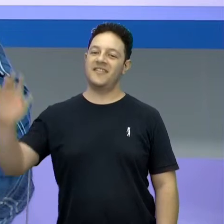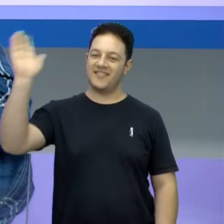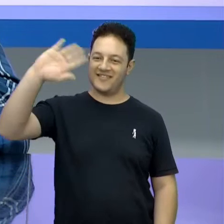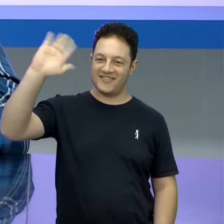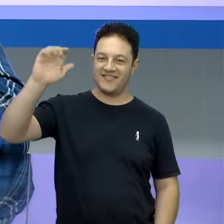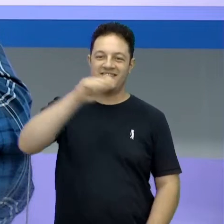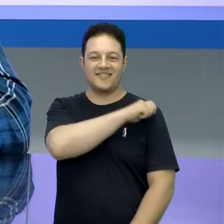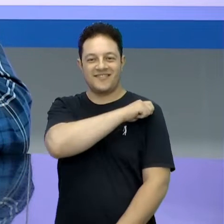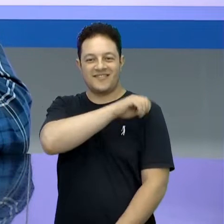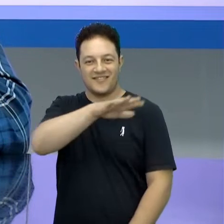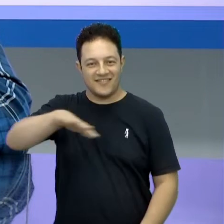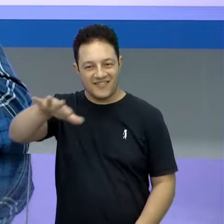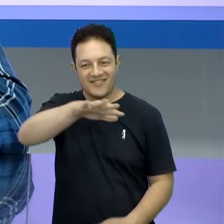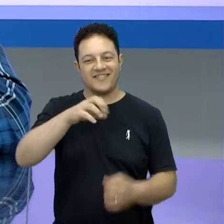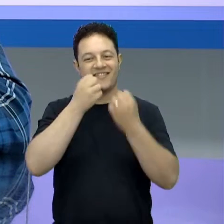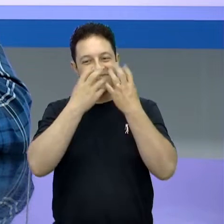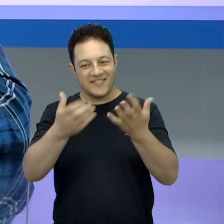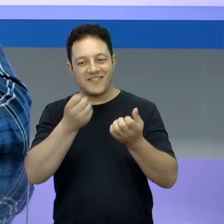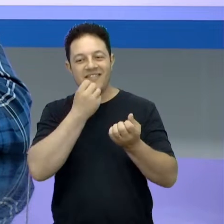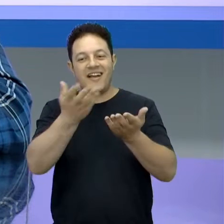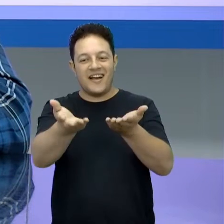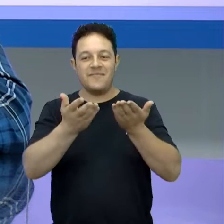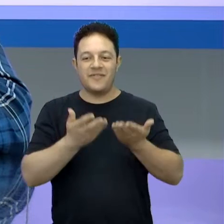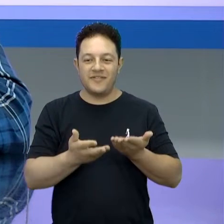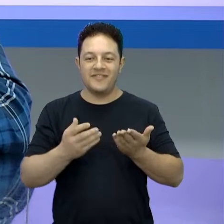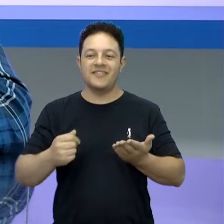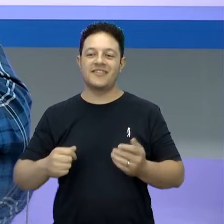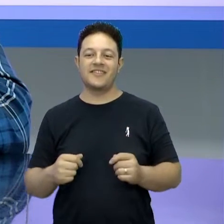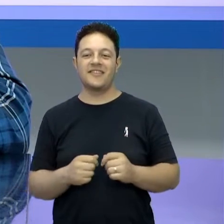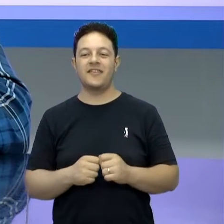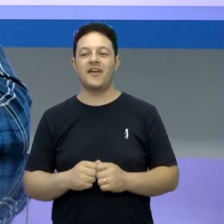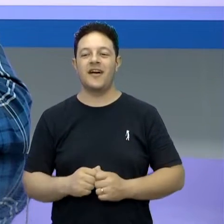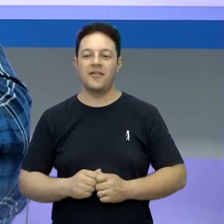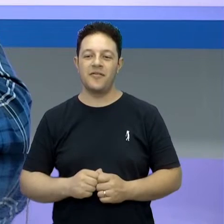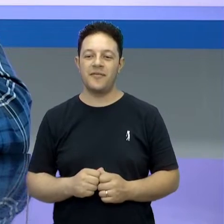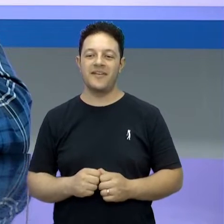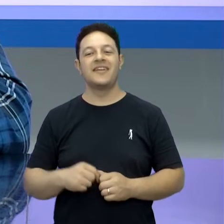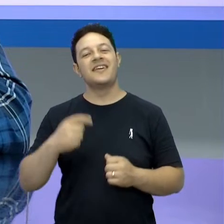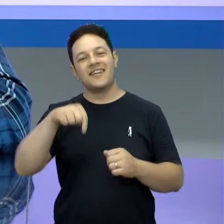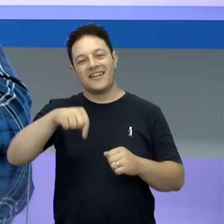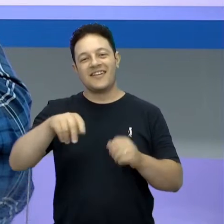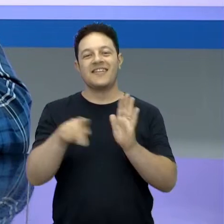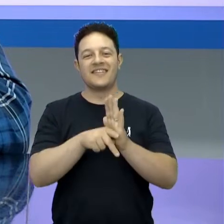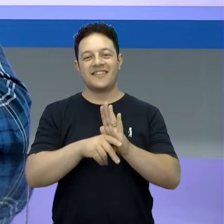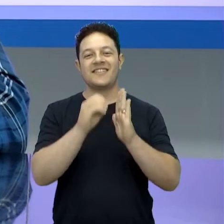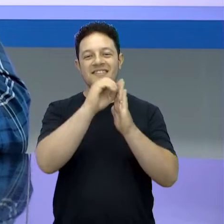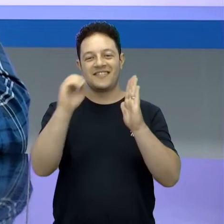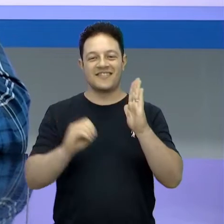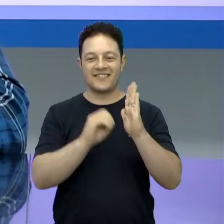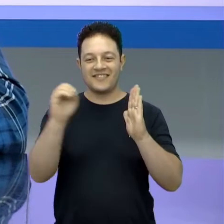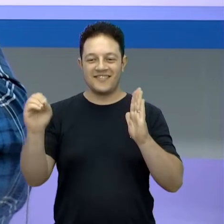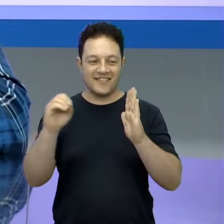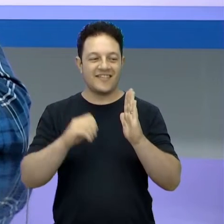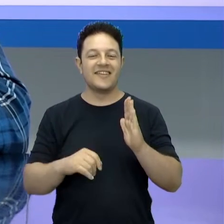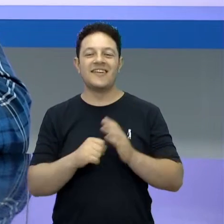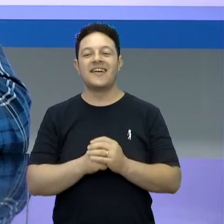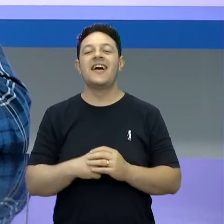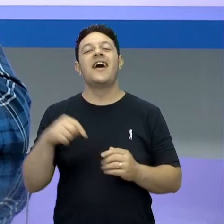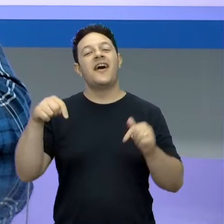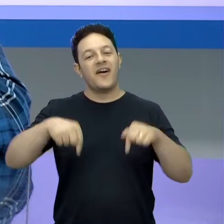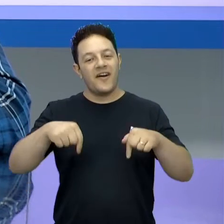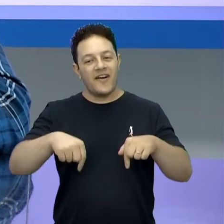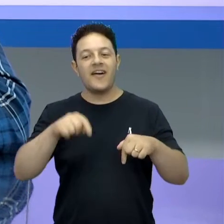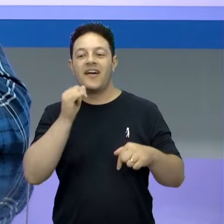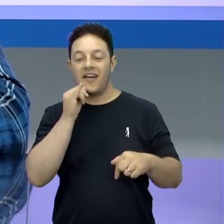Olá, estudantes! Sejam bem-vindos a mais um aprofundamento aqui no Centro de Mídias, onde hoje a gente vai falar